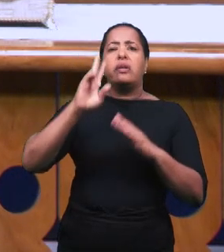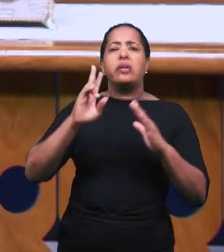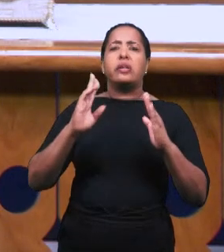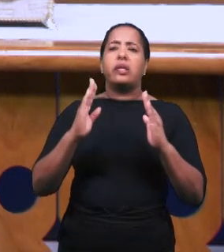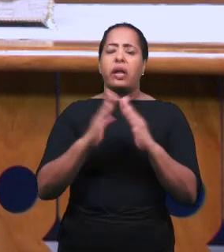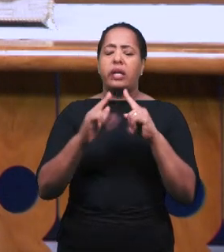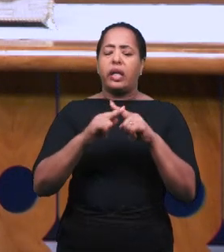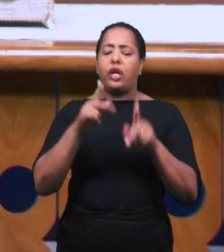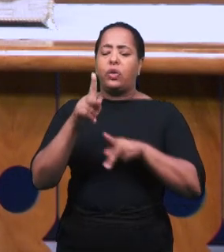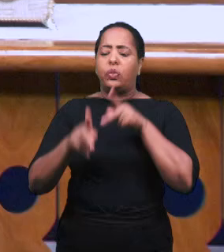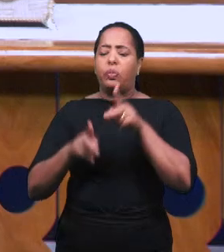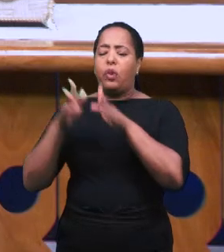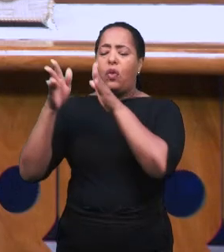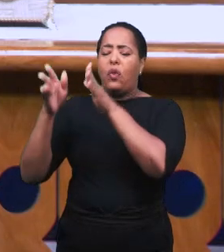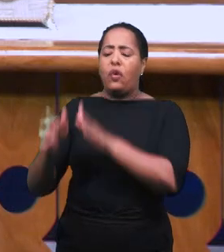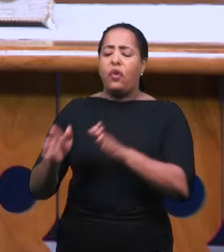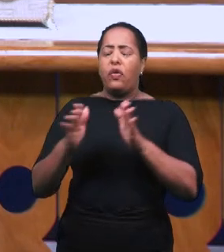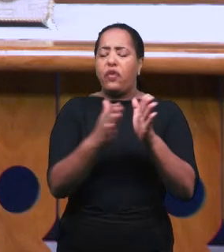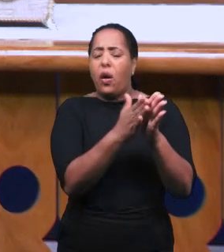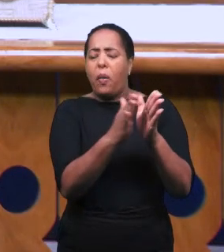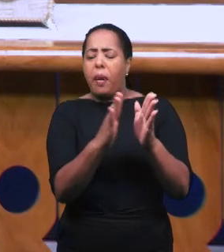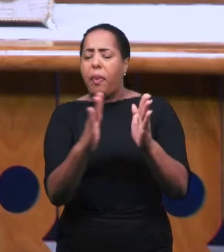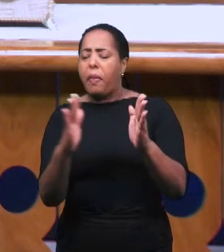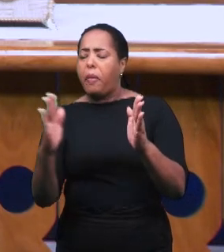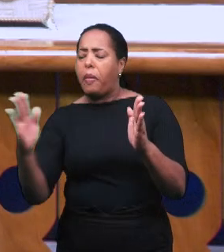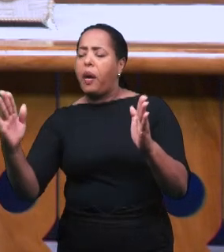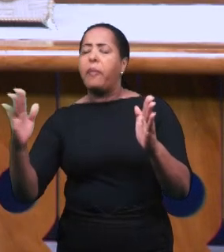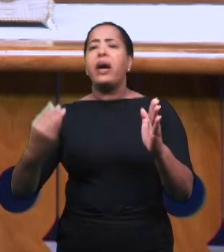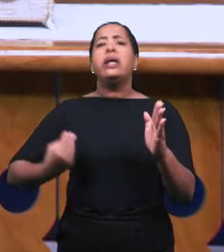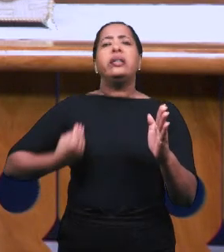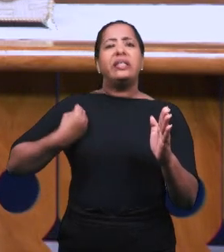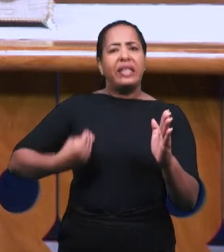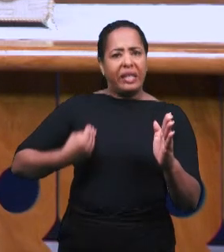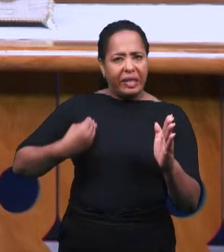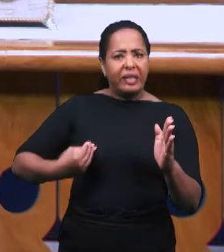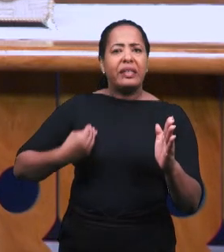seus períodos de vivência. Vejam só,